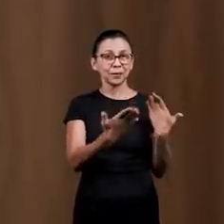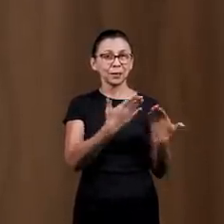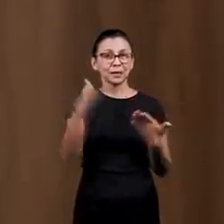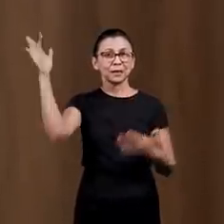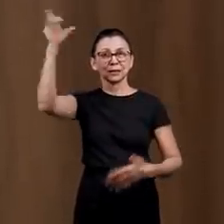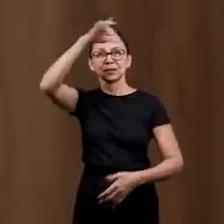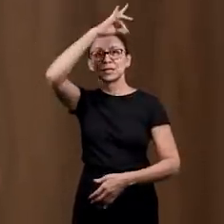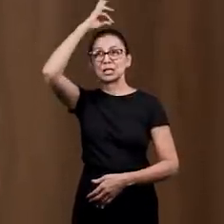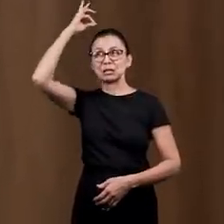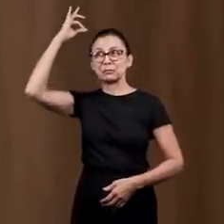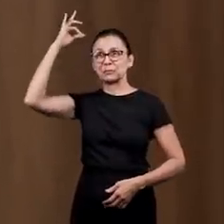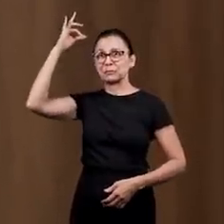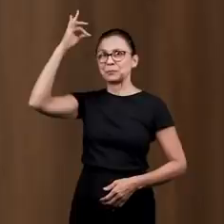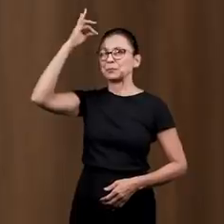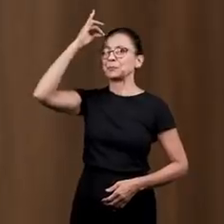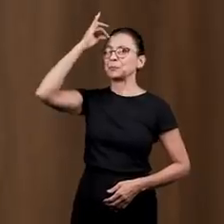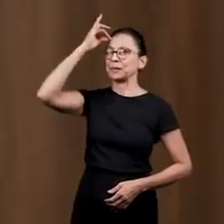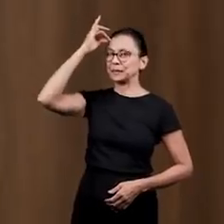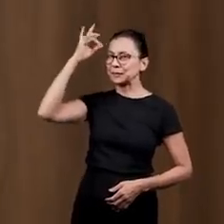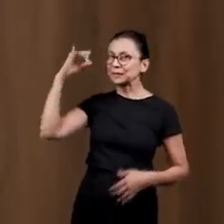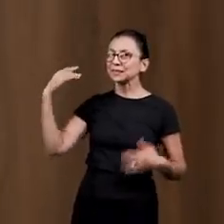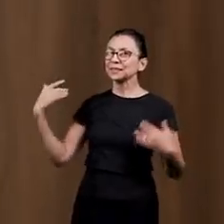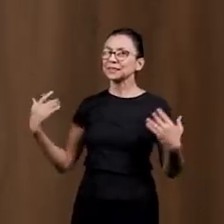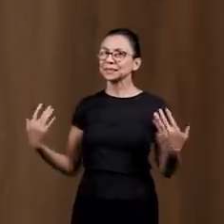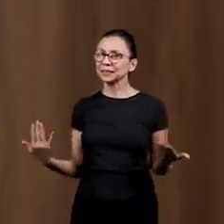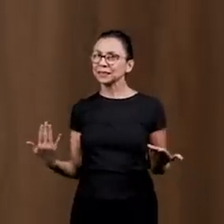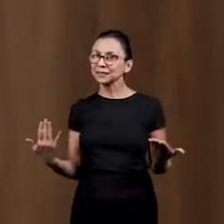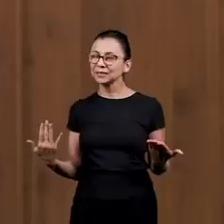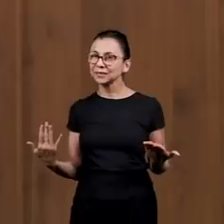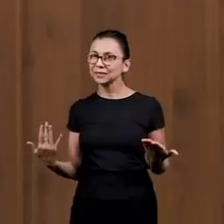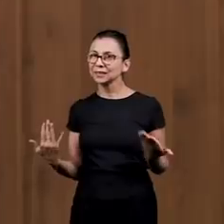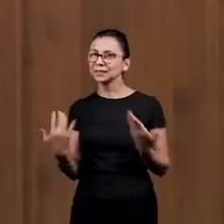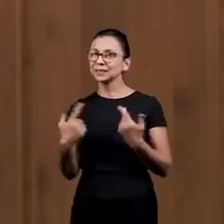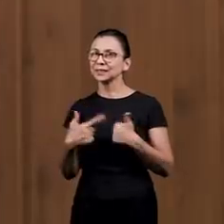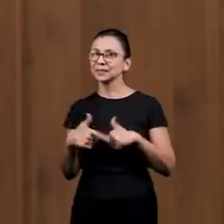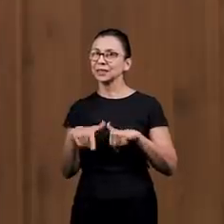escondida, livre da ação do adversário.